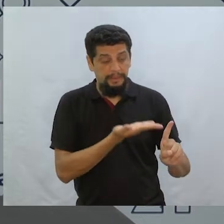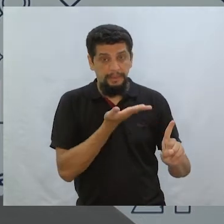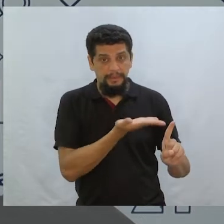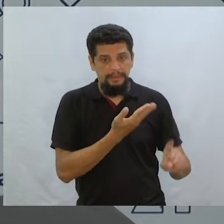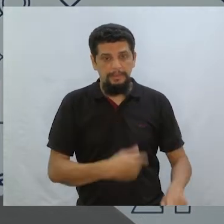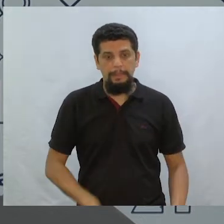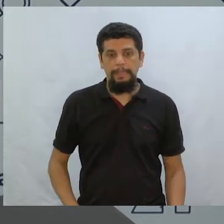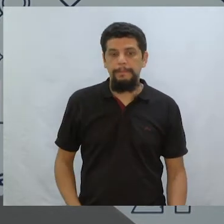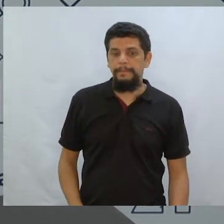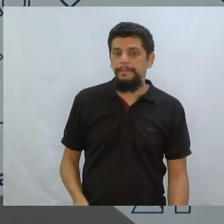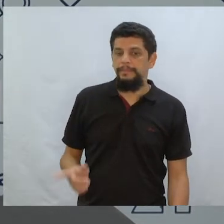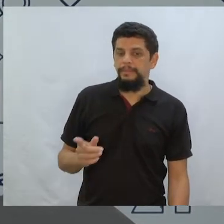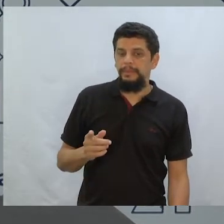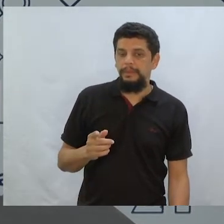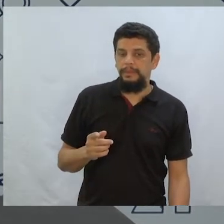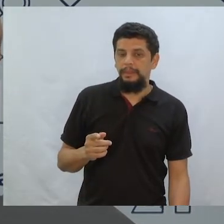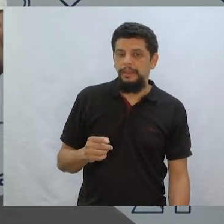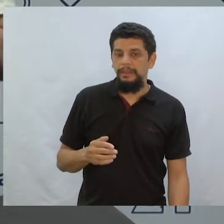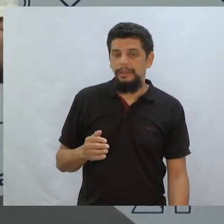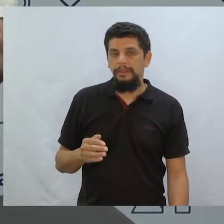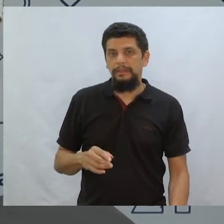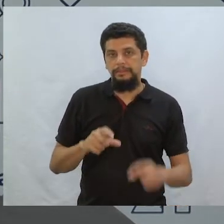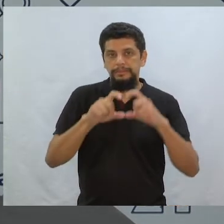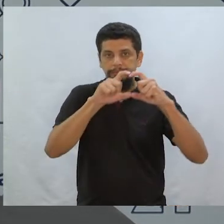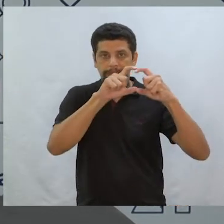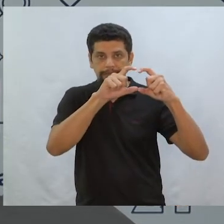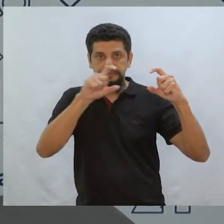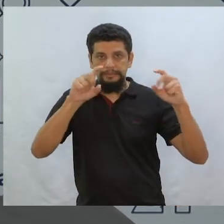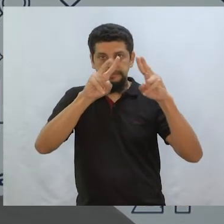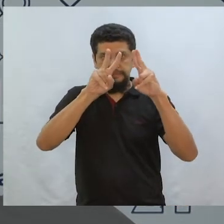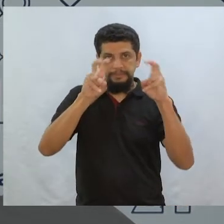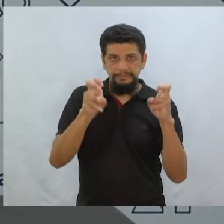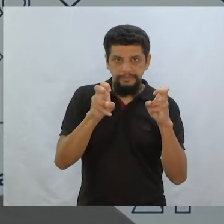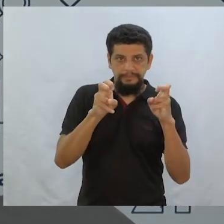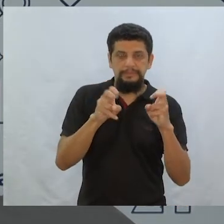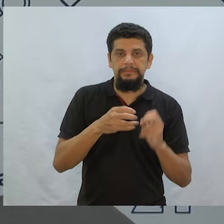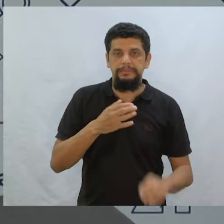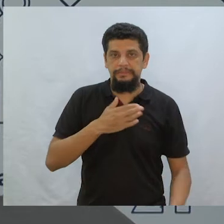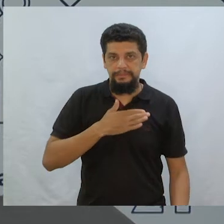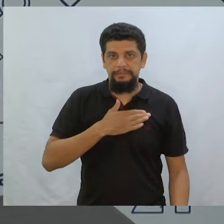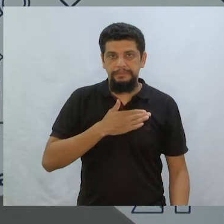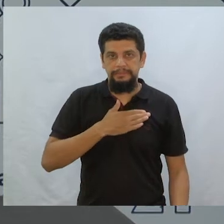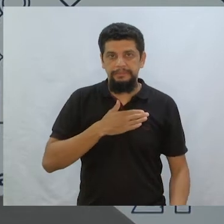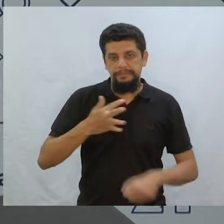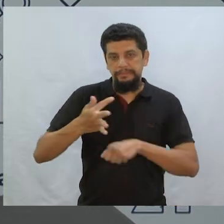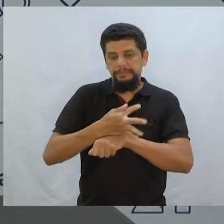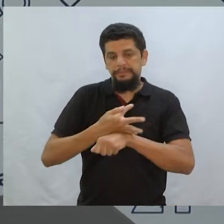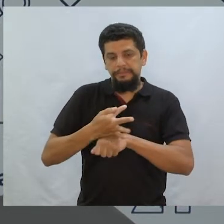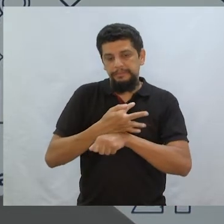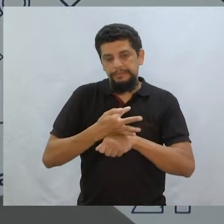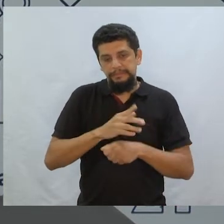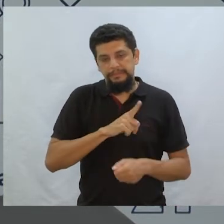só nós temos a escrita do Estudante e nós temos ali